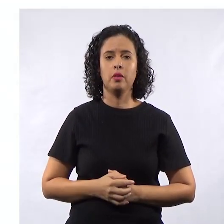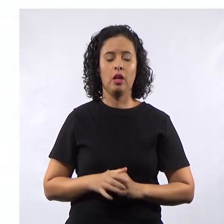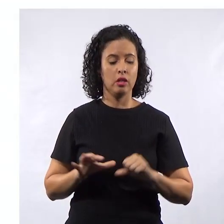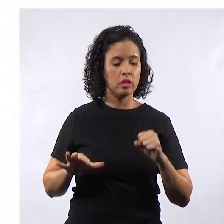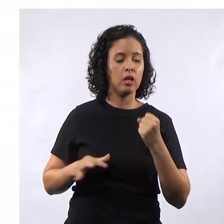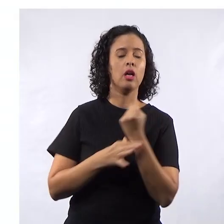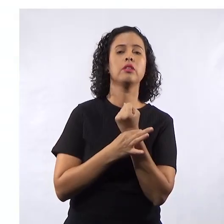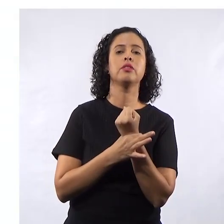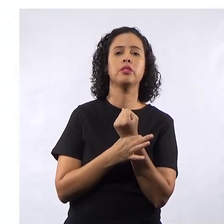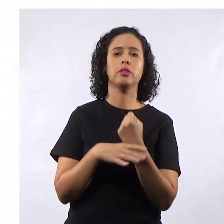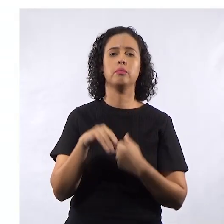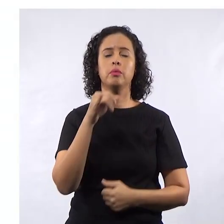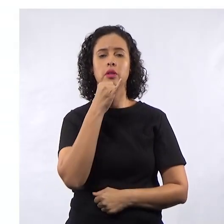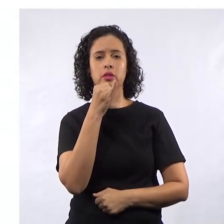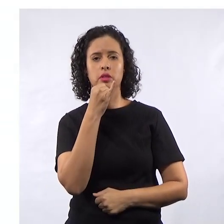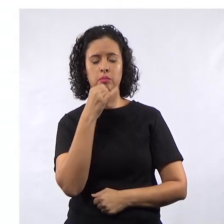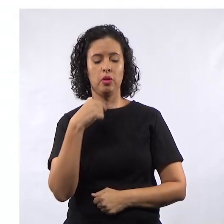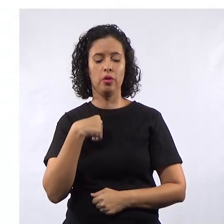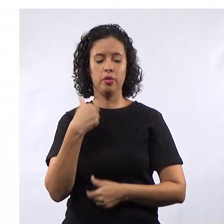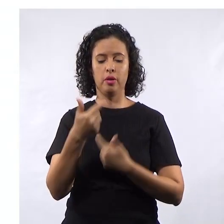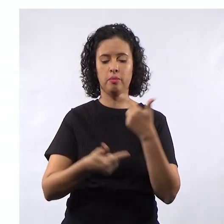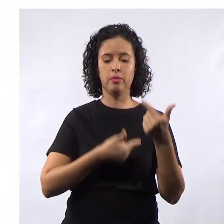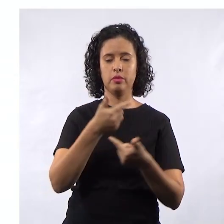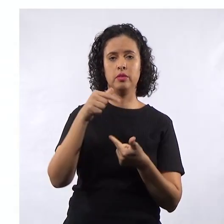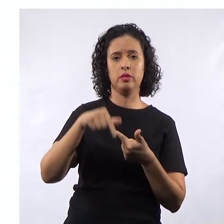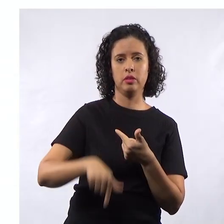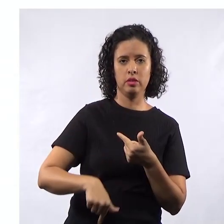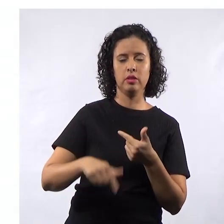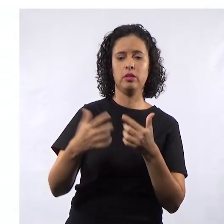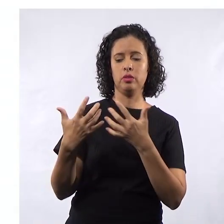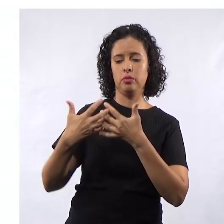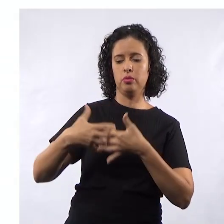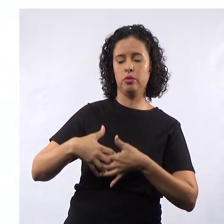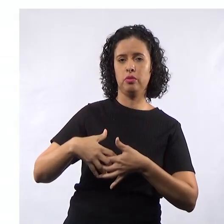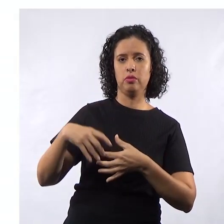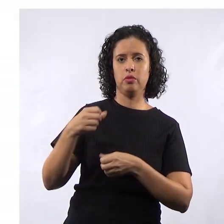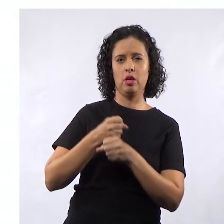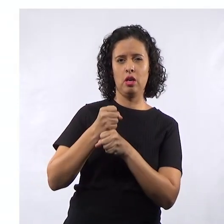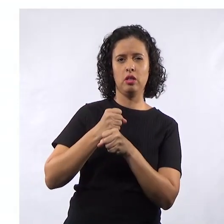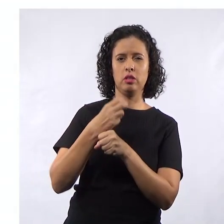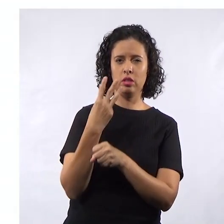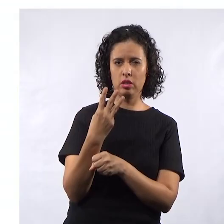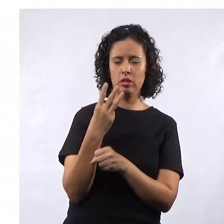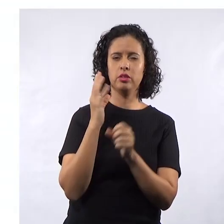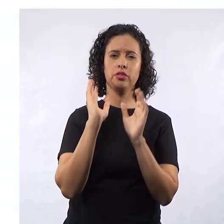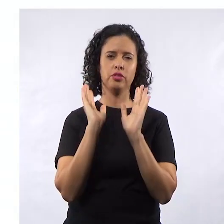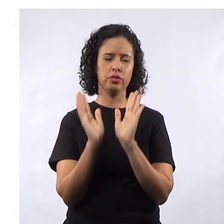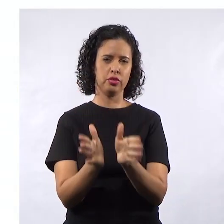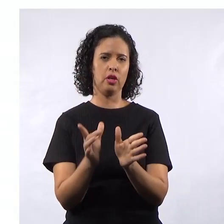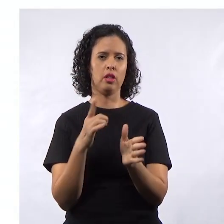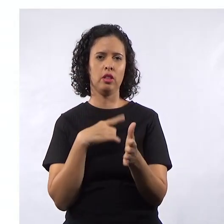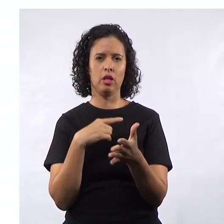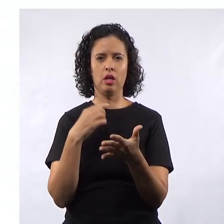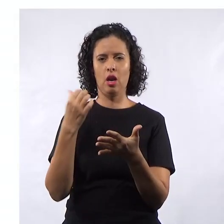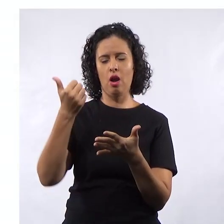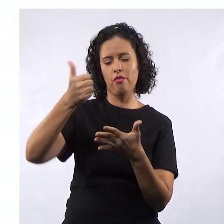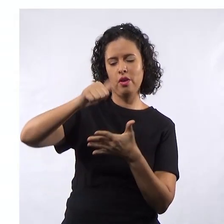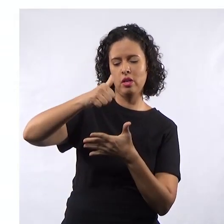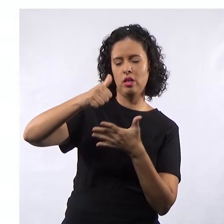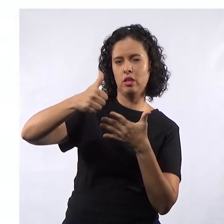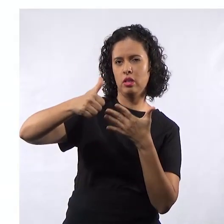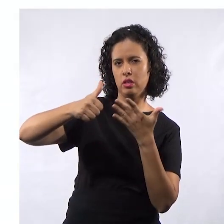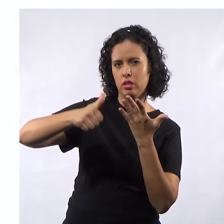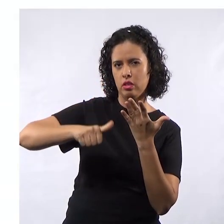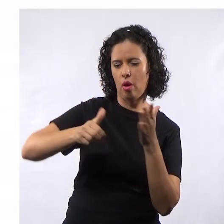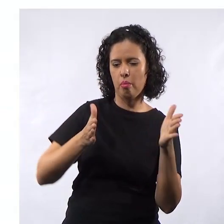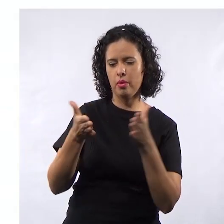estabilidade, né? Ou seja, eu estou aqui, já tenho mais de 3 anos no Instituto Federal de Rondônia, já passei ali pela aquela questão